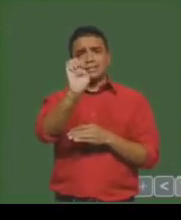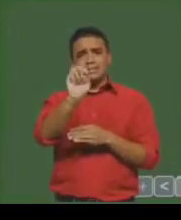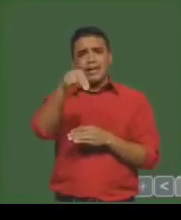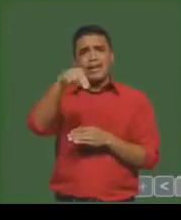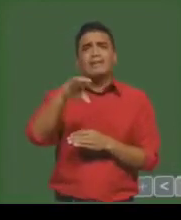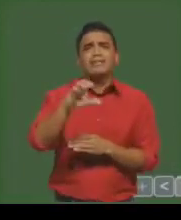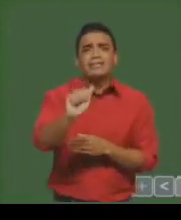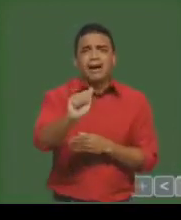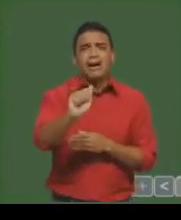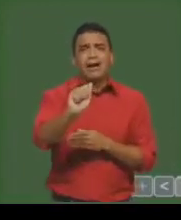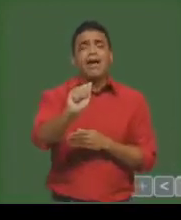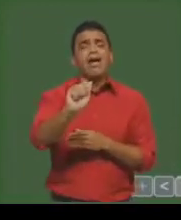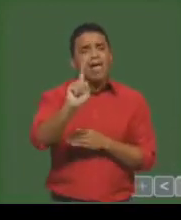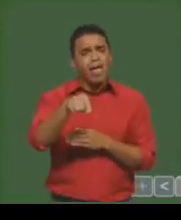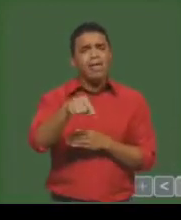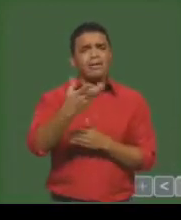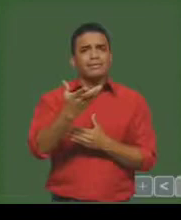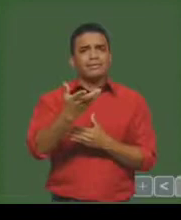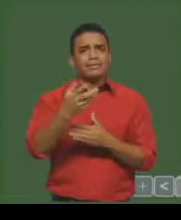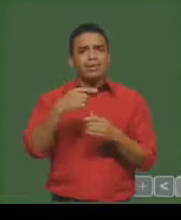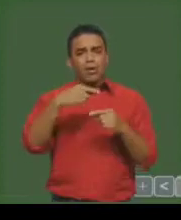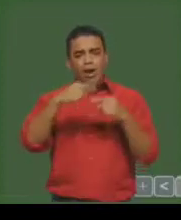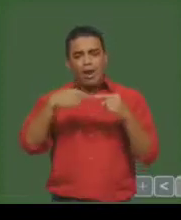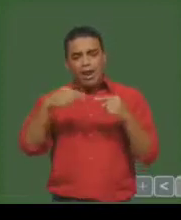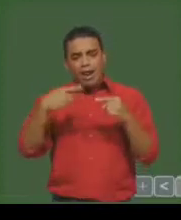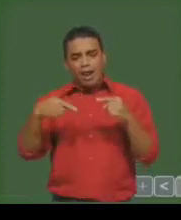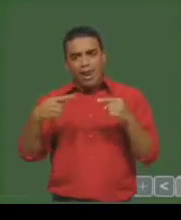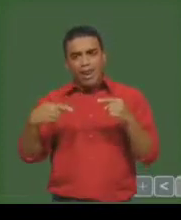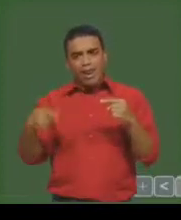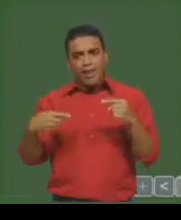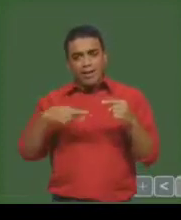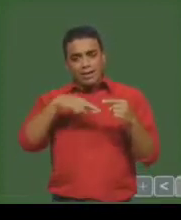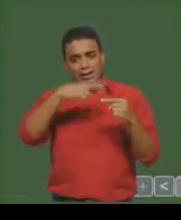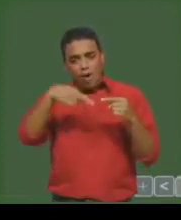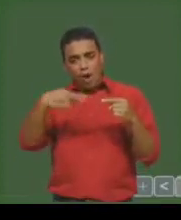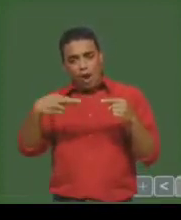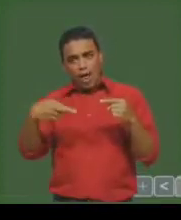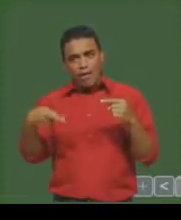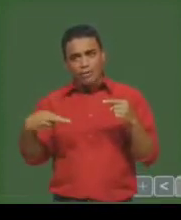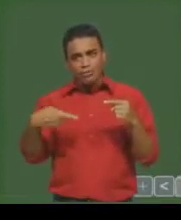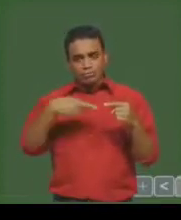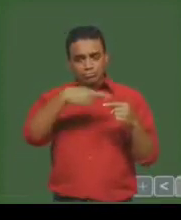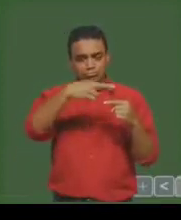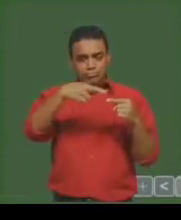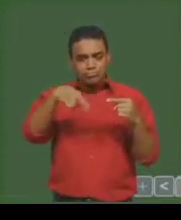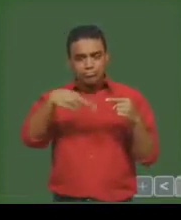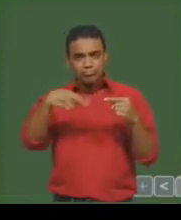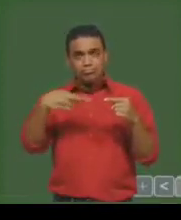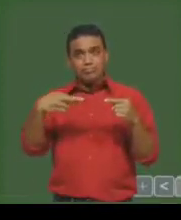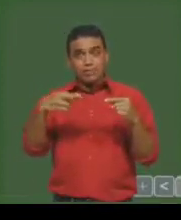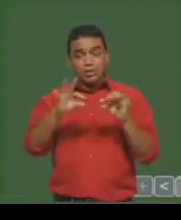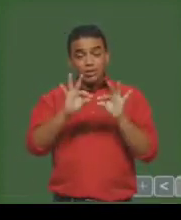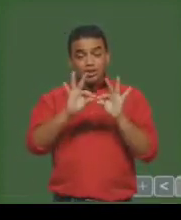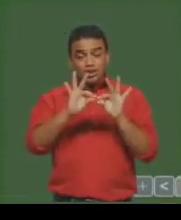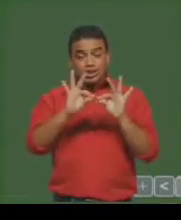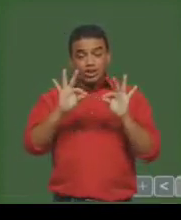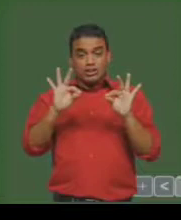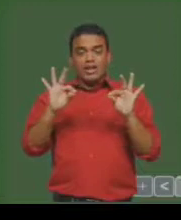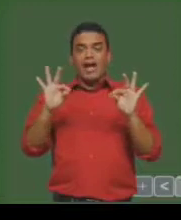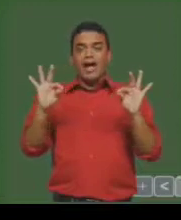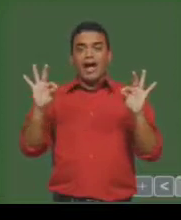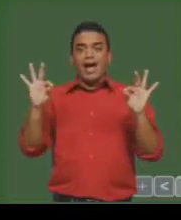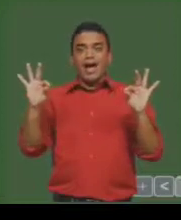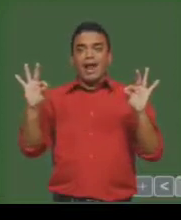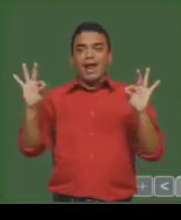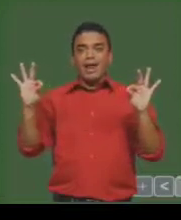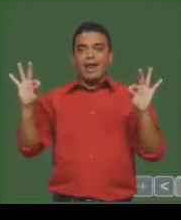enroladinho? Imagina que se você tem um fio aqui enroladinho aqui, ó, Se você pudesse esticá-lo, ele seria muito mais comprido,